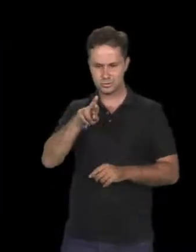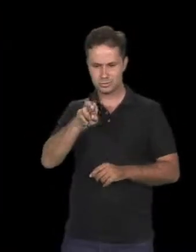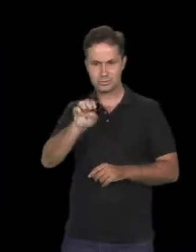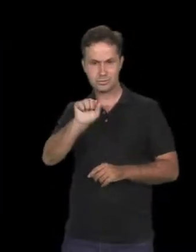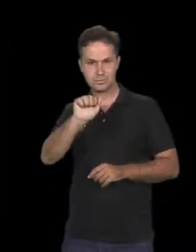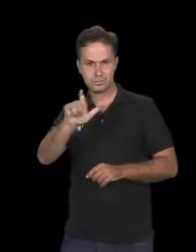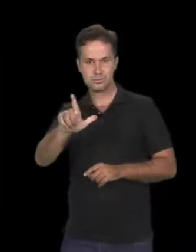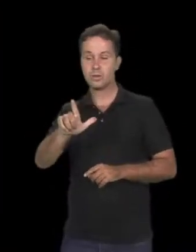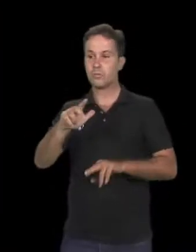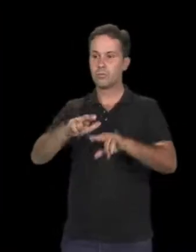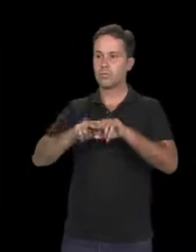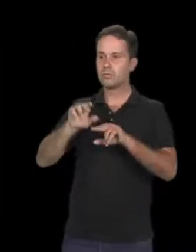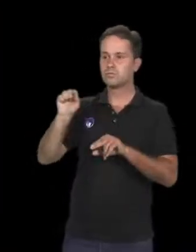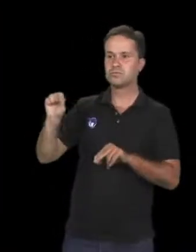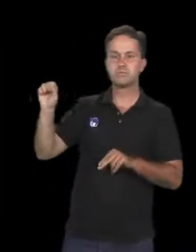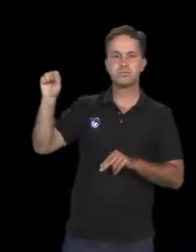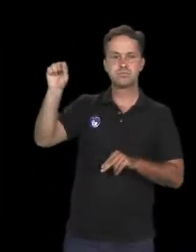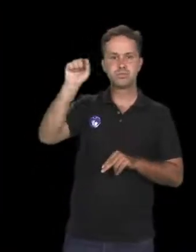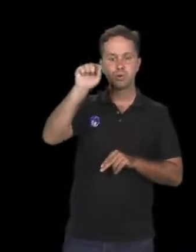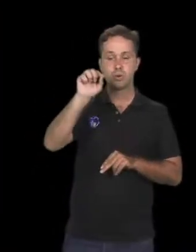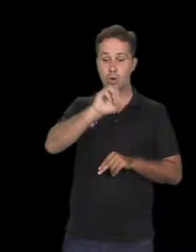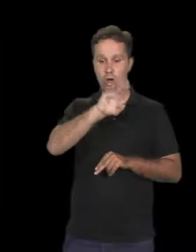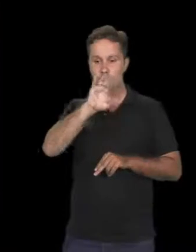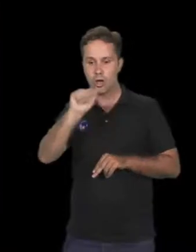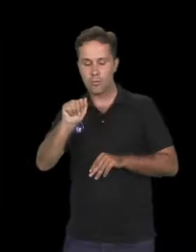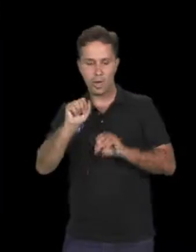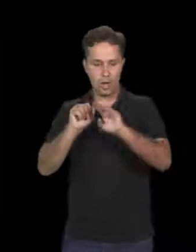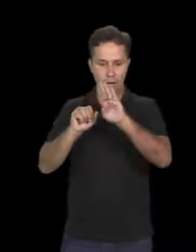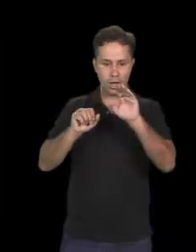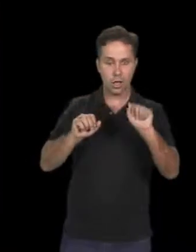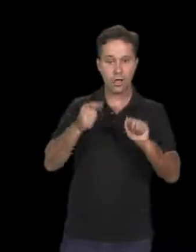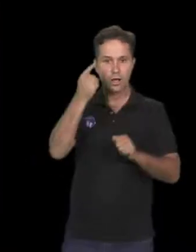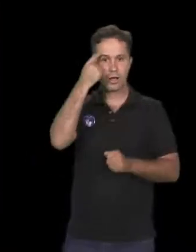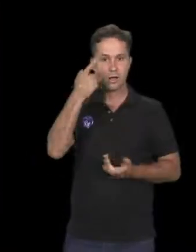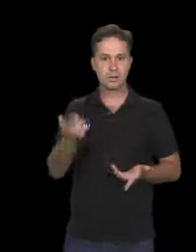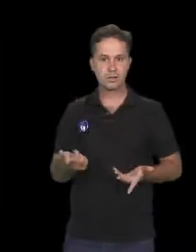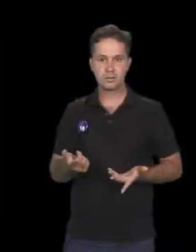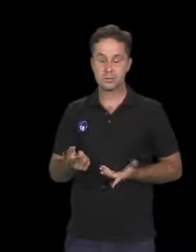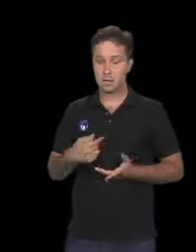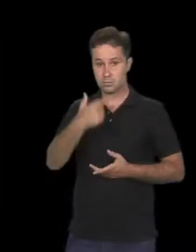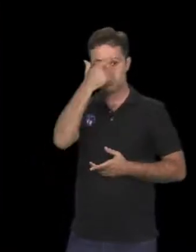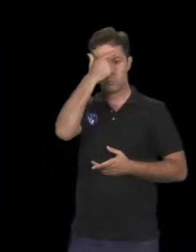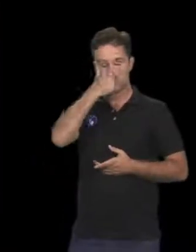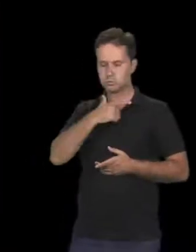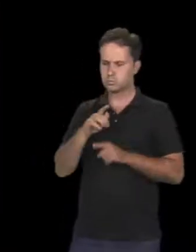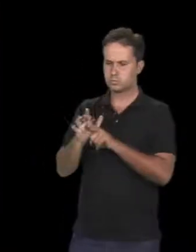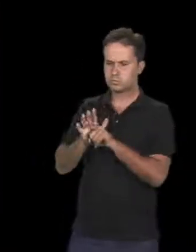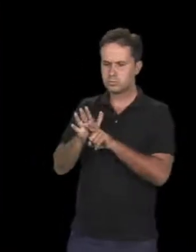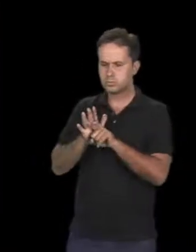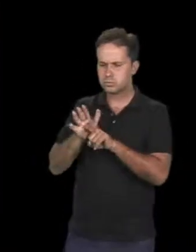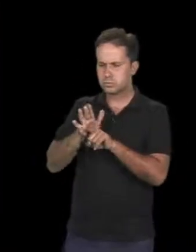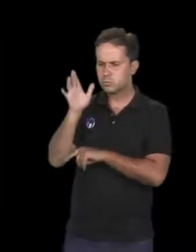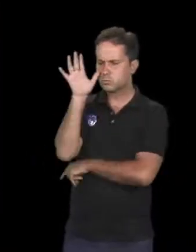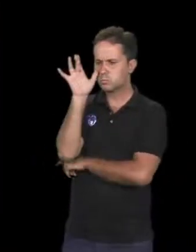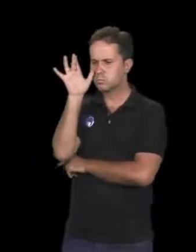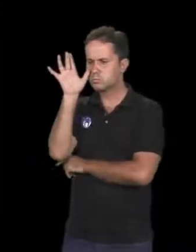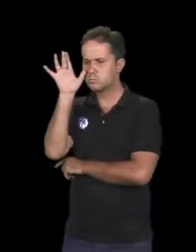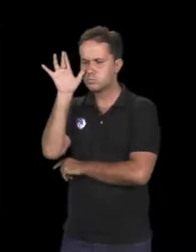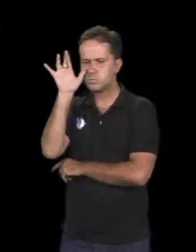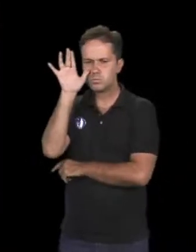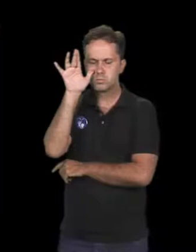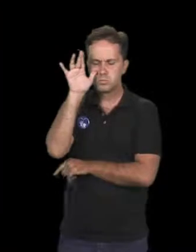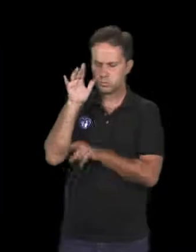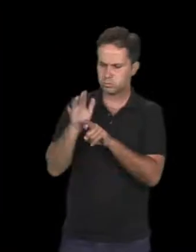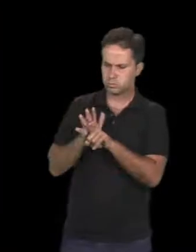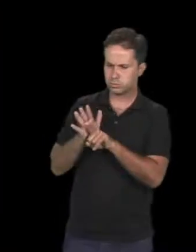E ela, eu acho que ela mostra como muito pouca gente fez na imprensa brasileira naquele momento, e mesmo até hoje, como é que é uma